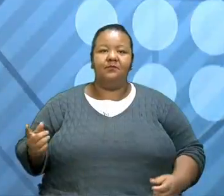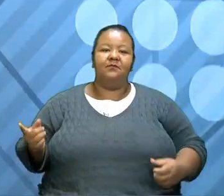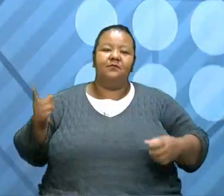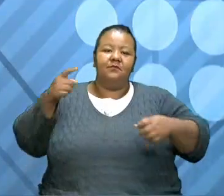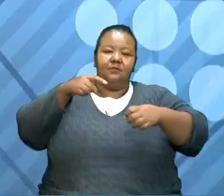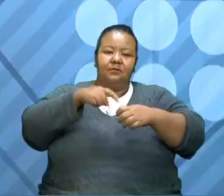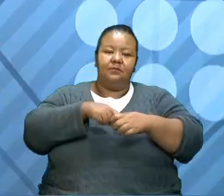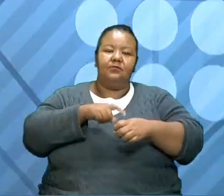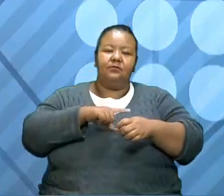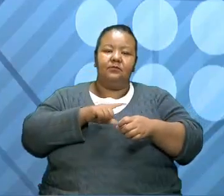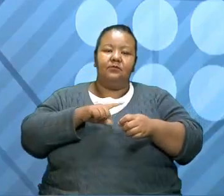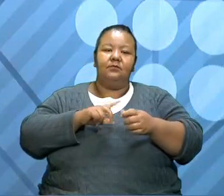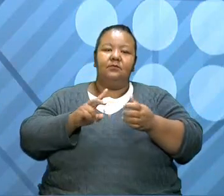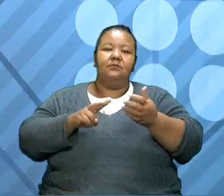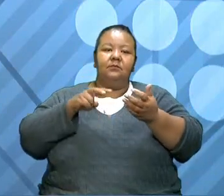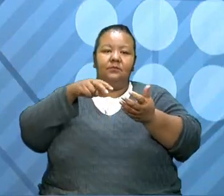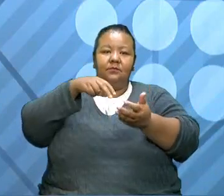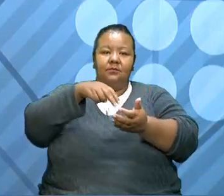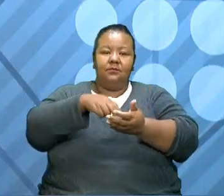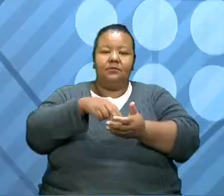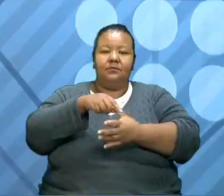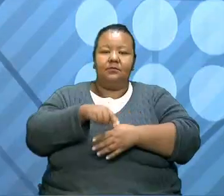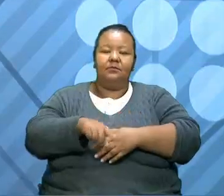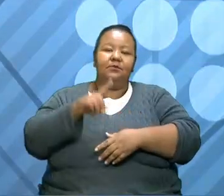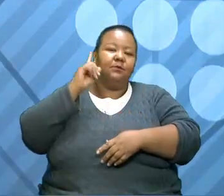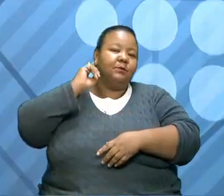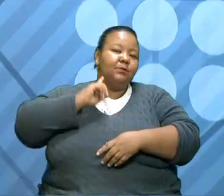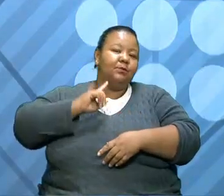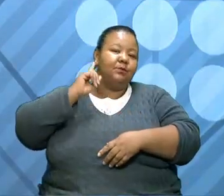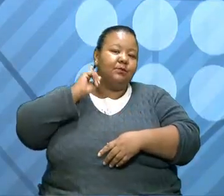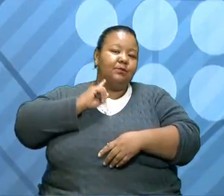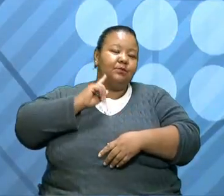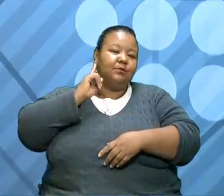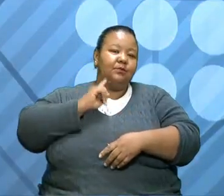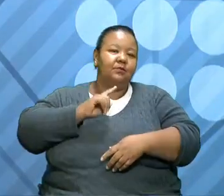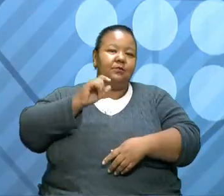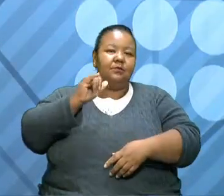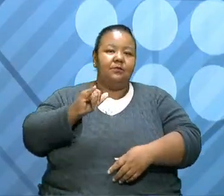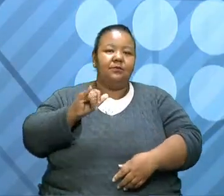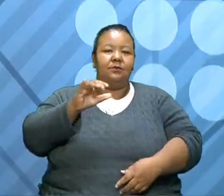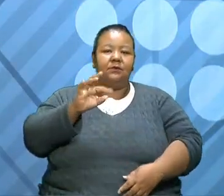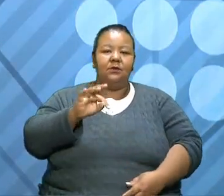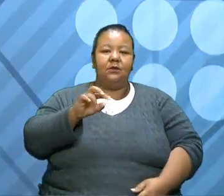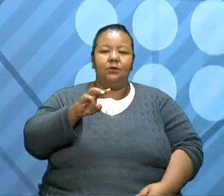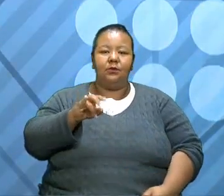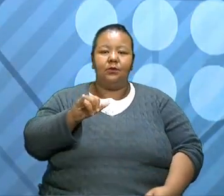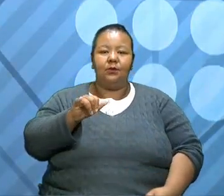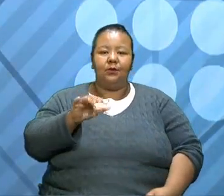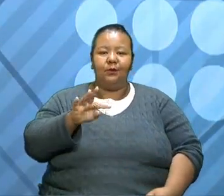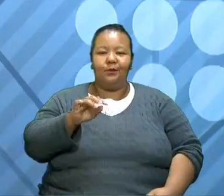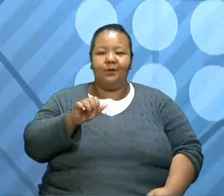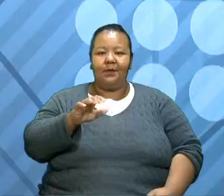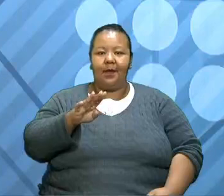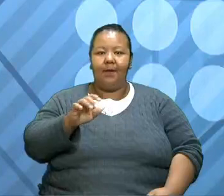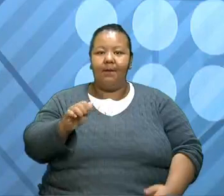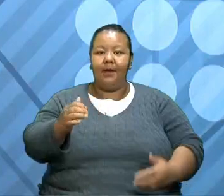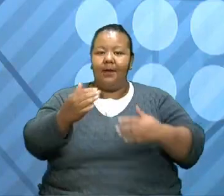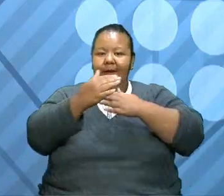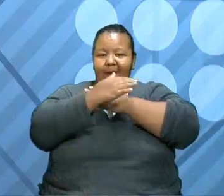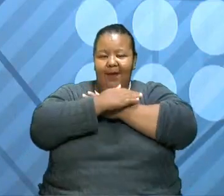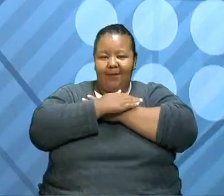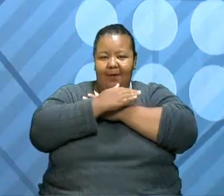Voltamos, nós temos uma participação aqui de Minas Gerais, Ituiutaba. Um abraço para vocês. Fala